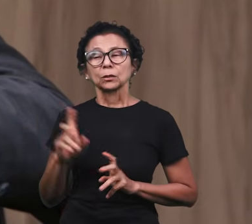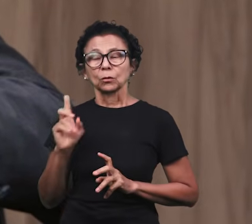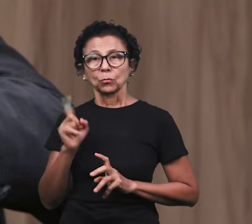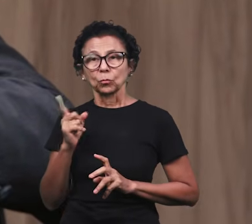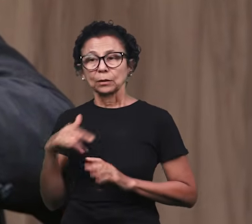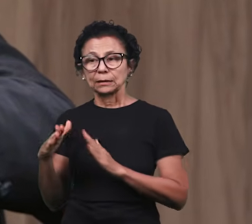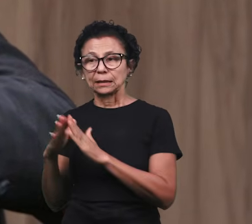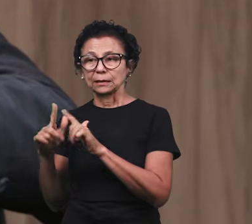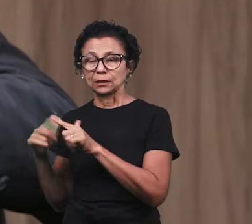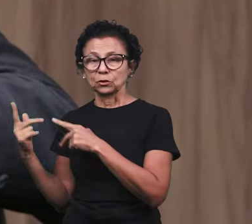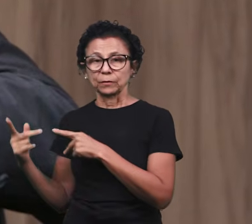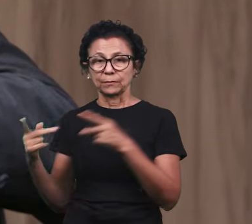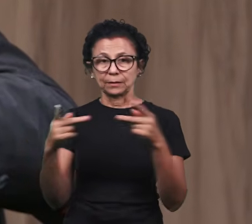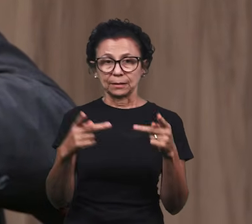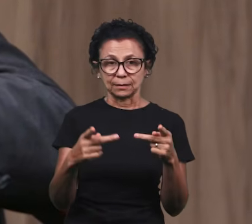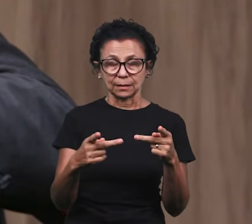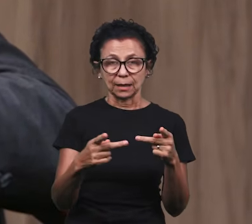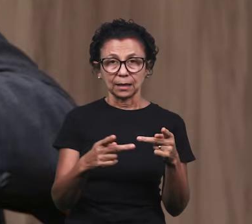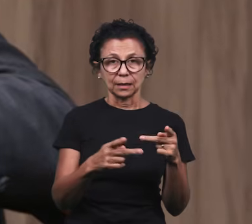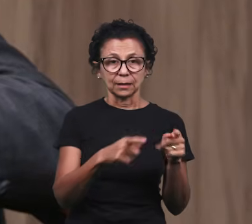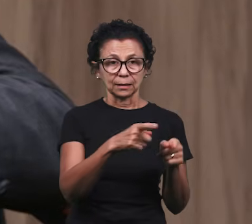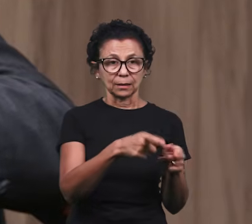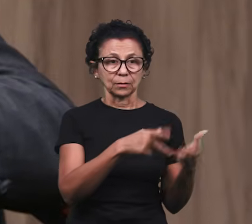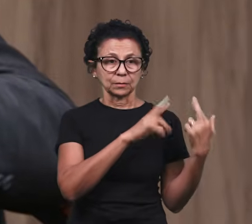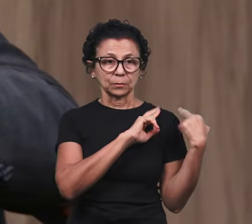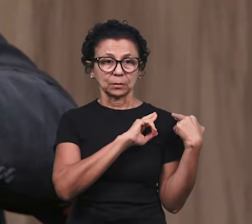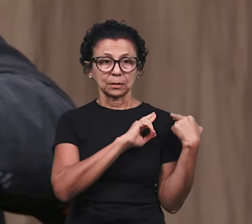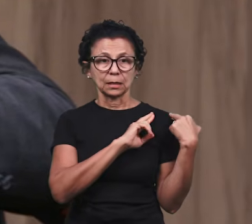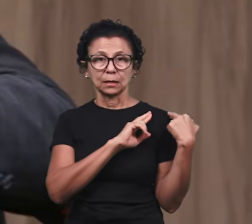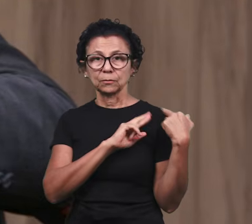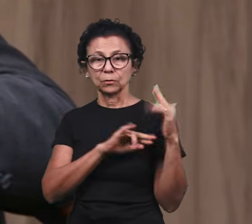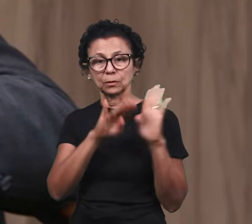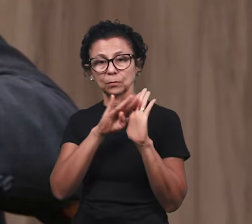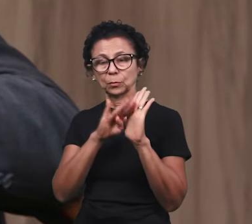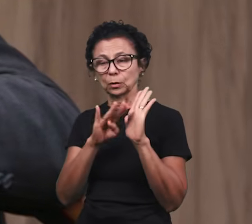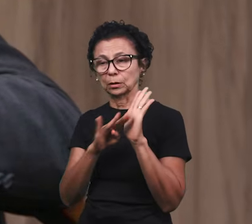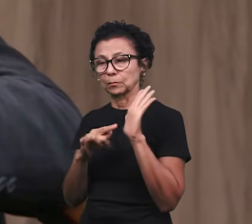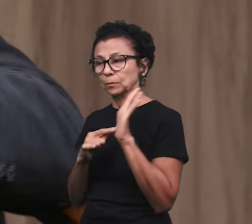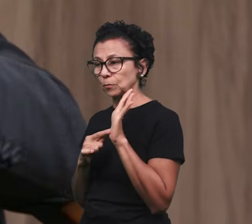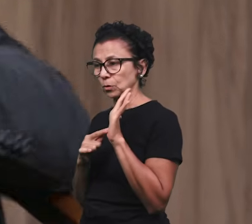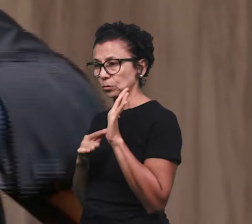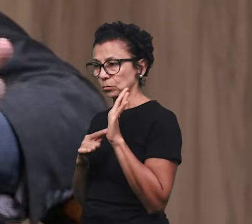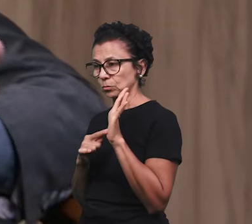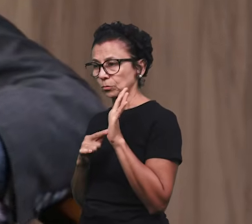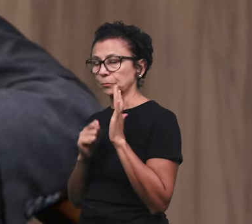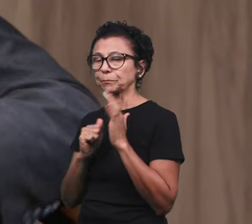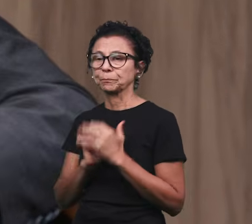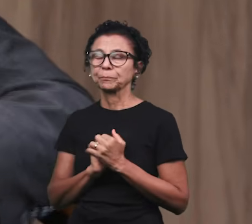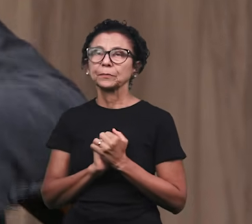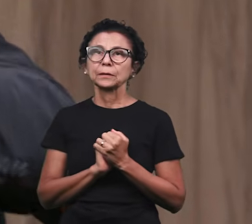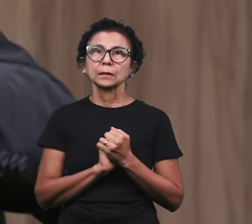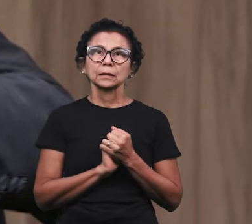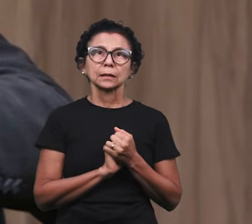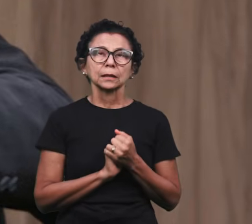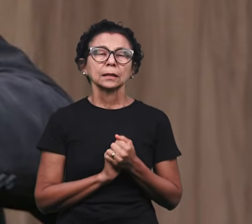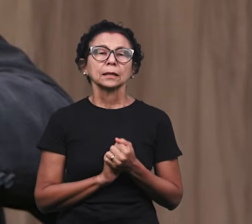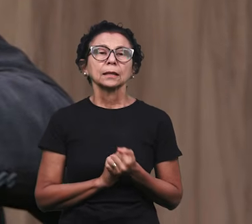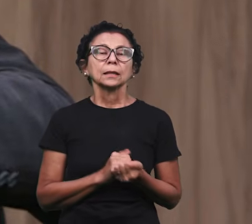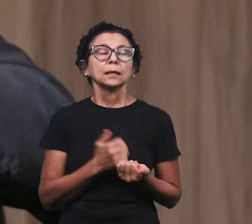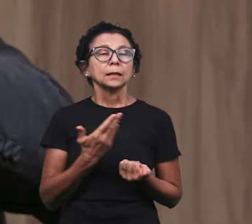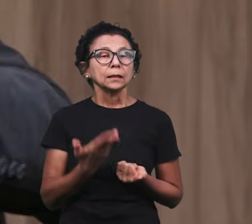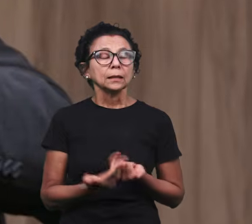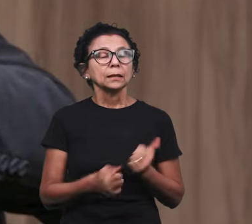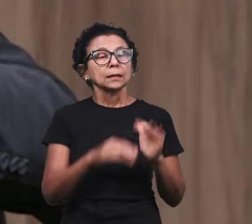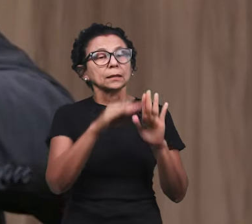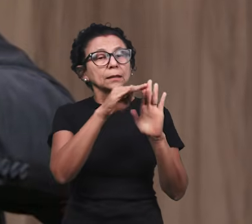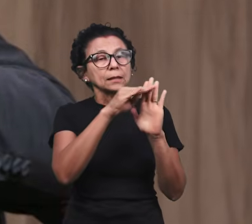dentro do programa de atividades, tem uma parte do programa que ele é destinado à atividade espiritual,